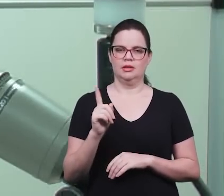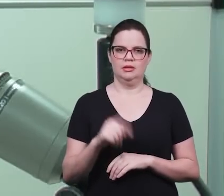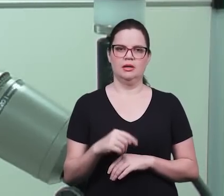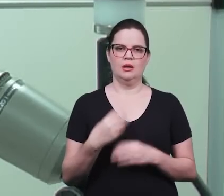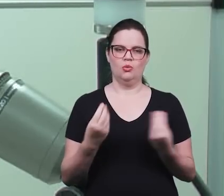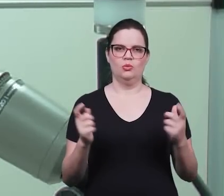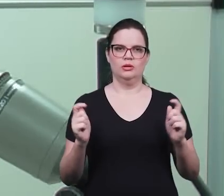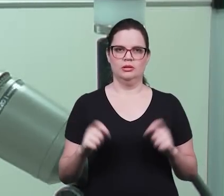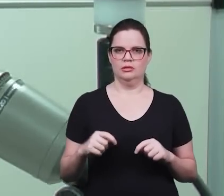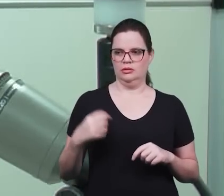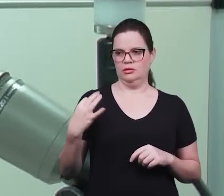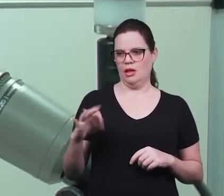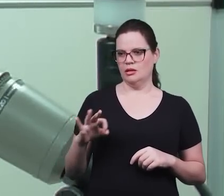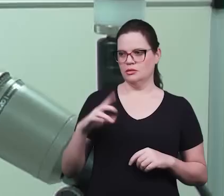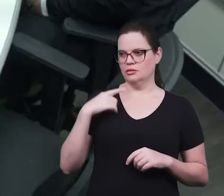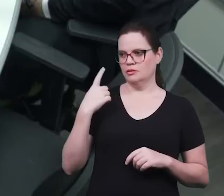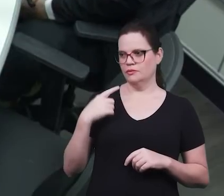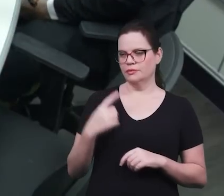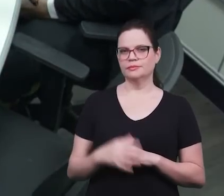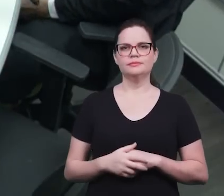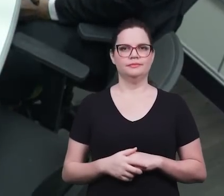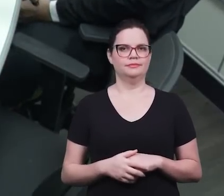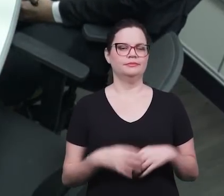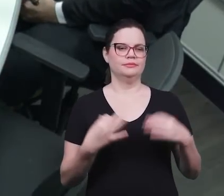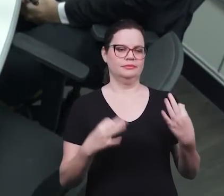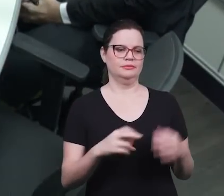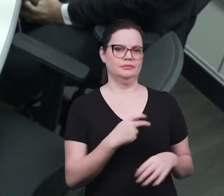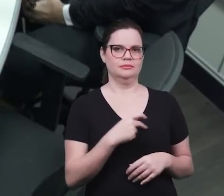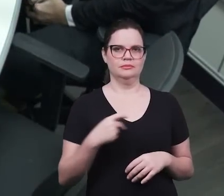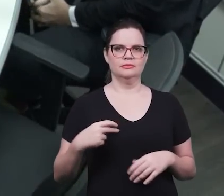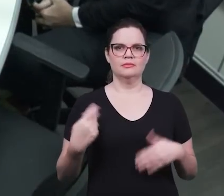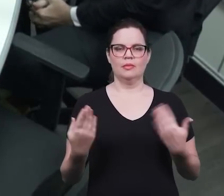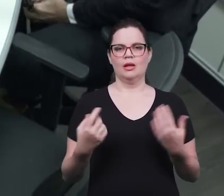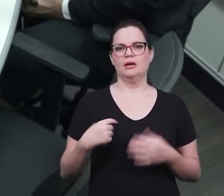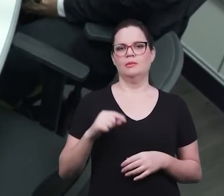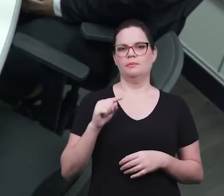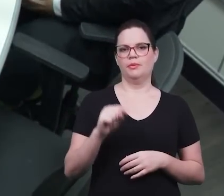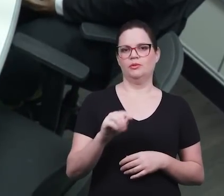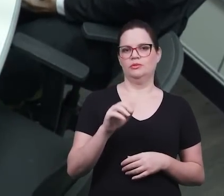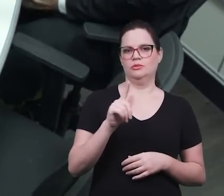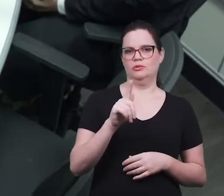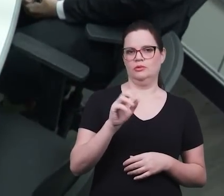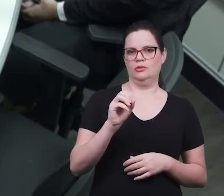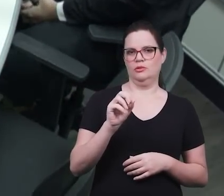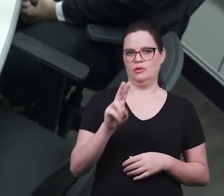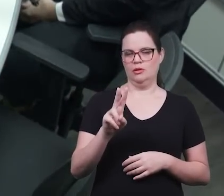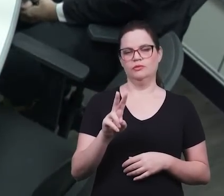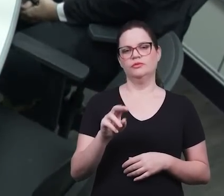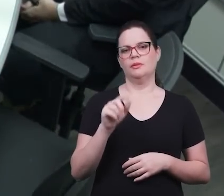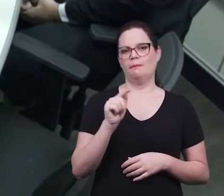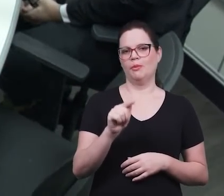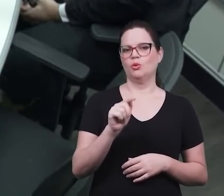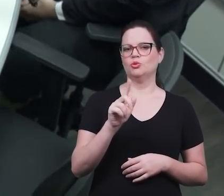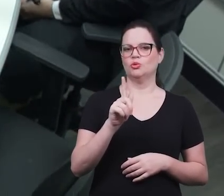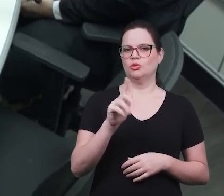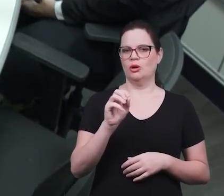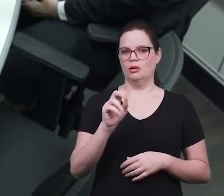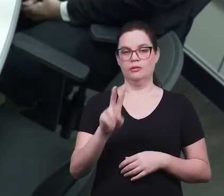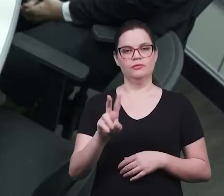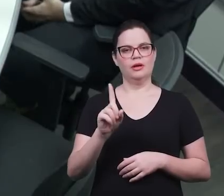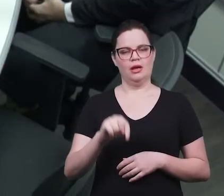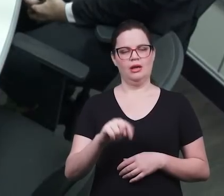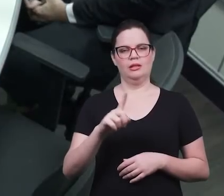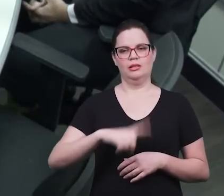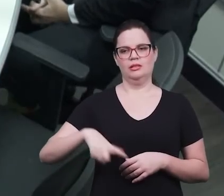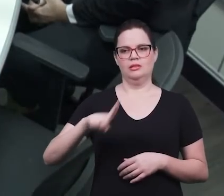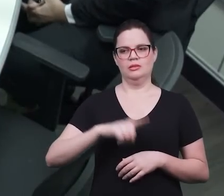caminho. É isso mesmo, doutor João? Realmente, pastor. O .gov, o nosso sistema .gov, ele é uma